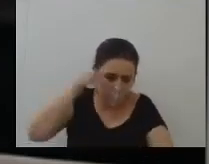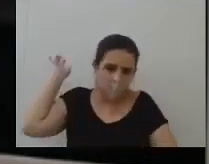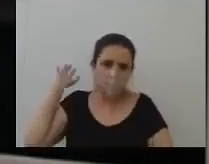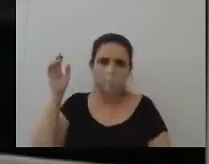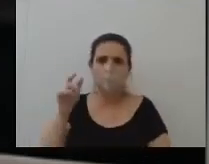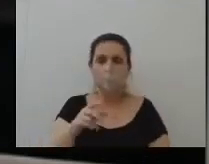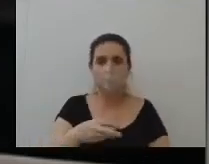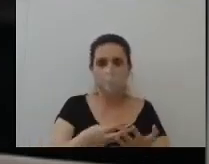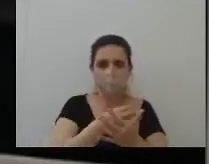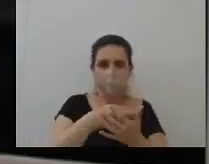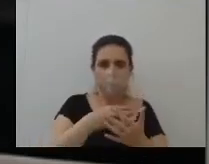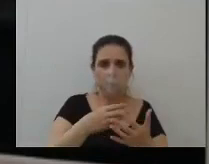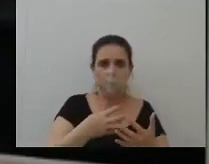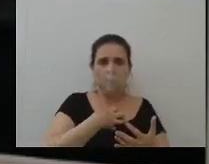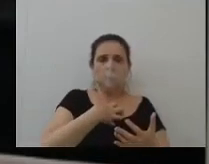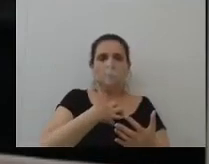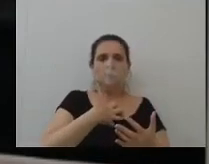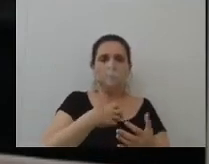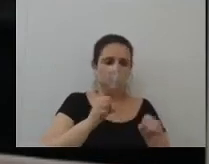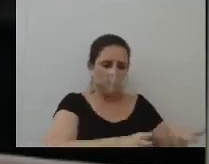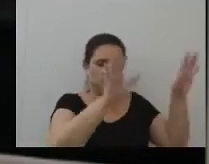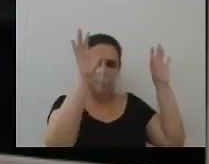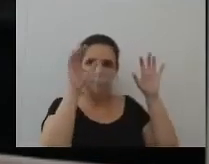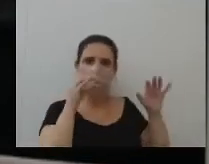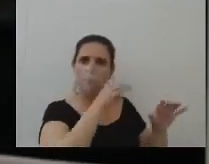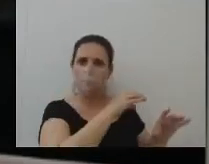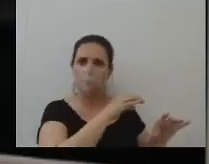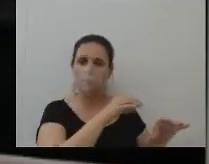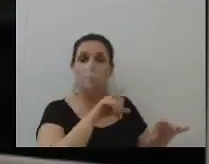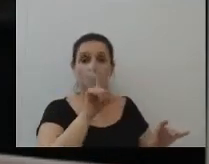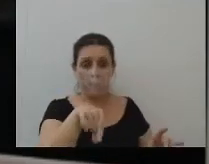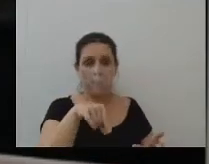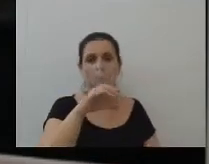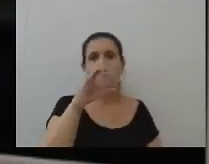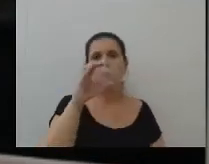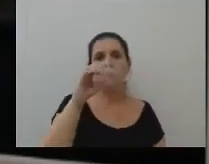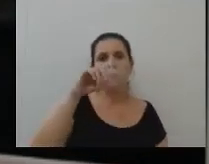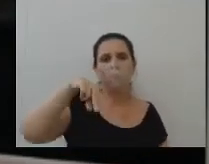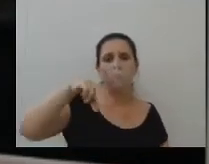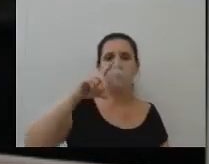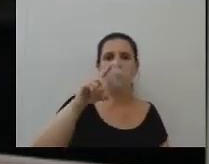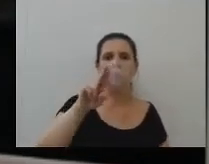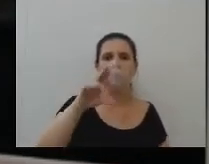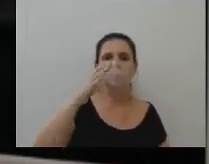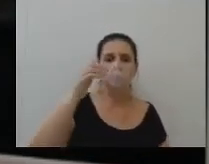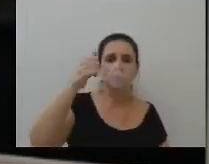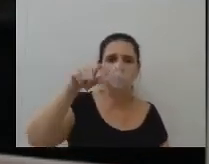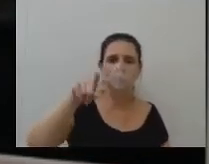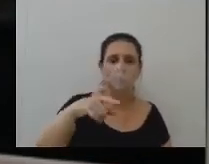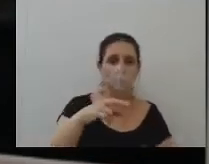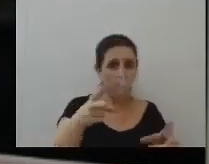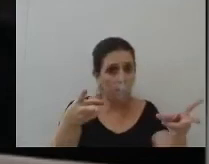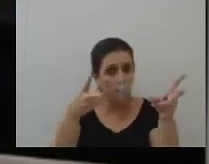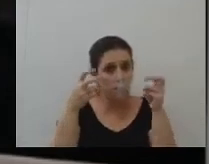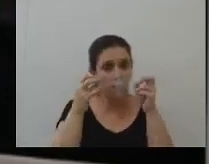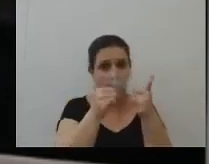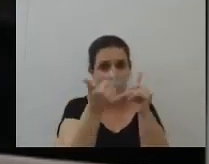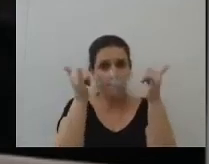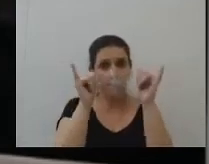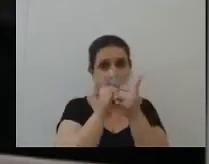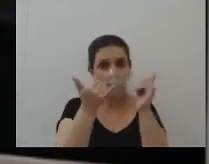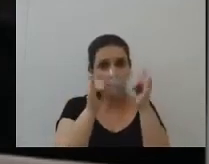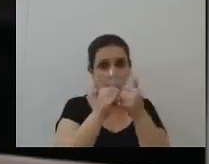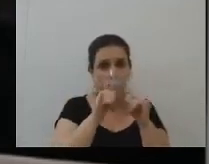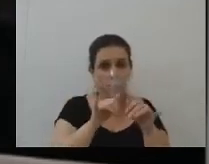fluindo para você. Olha aí, esse processo é chamado de condução. Perceba que a energia